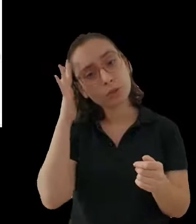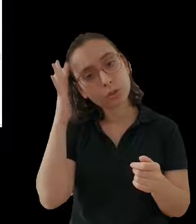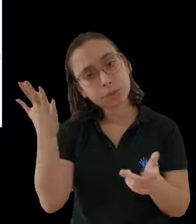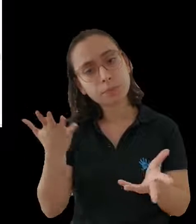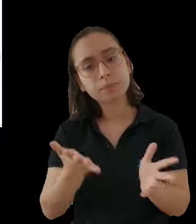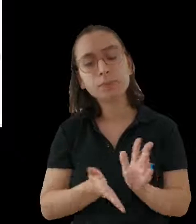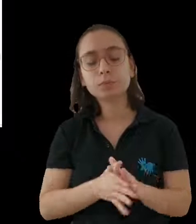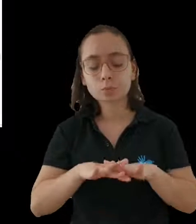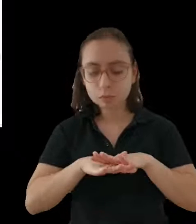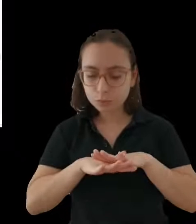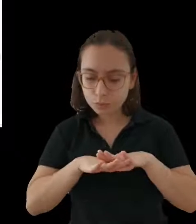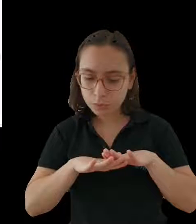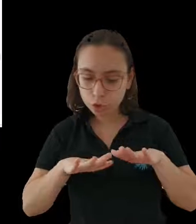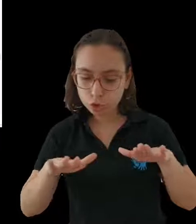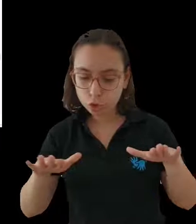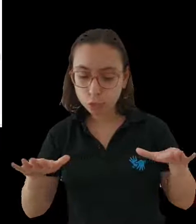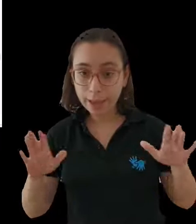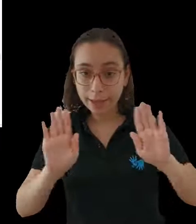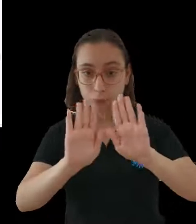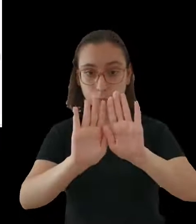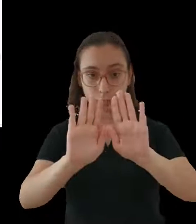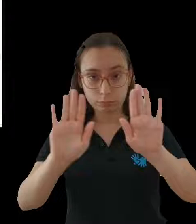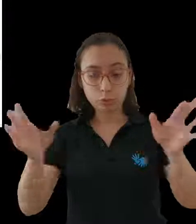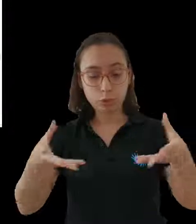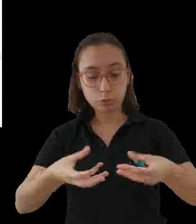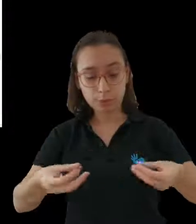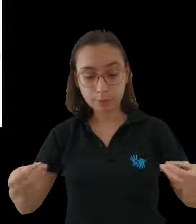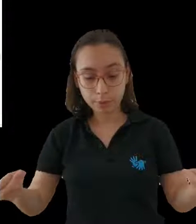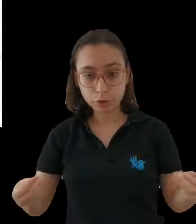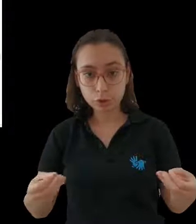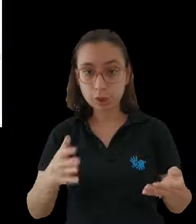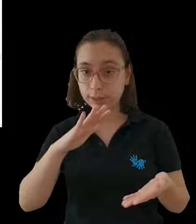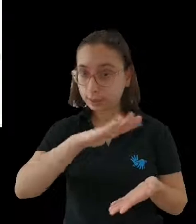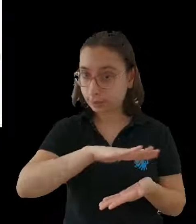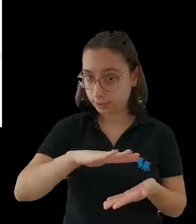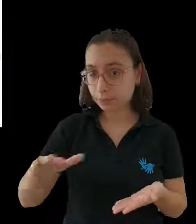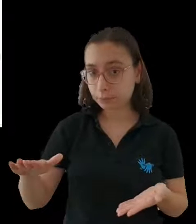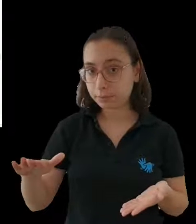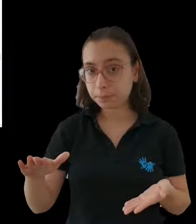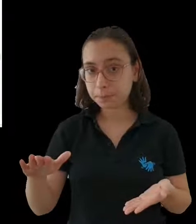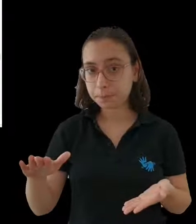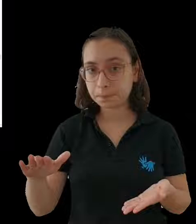eu imaginei? Fazer um tapete que de um lado